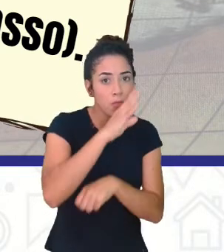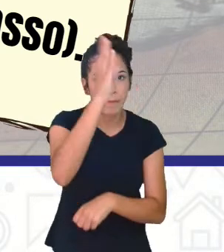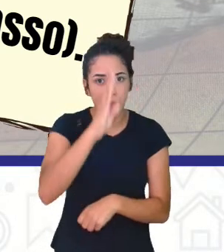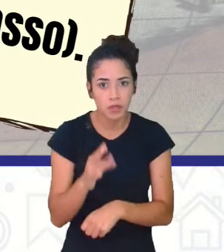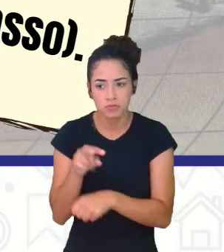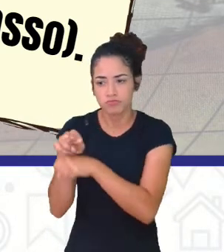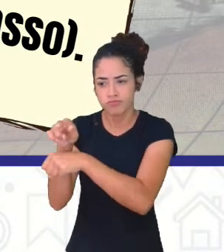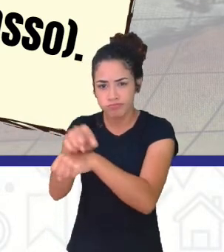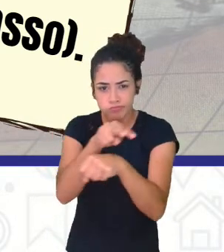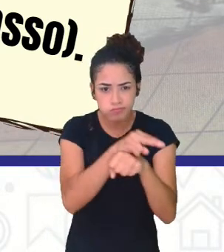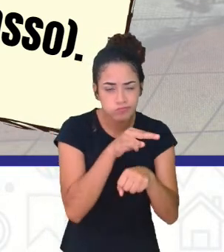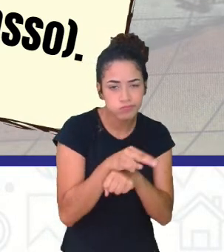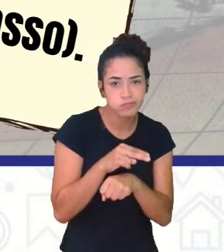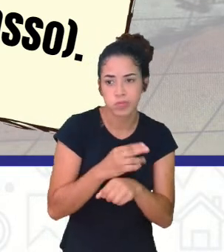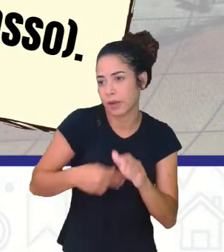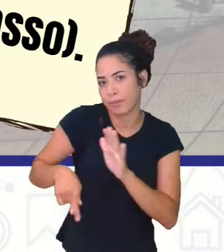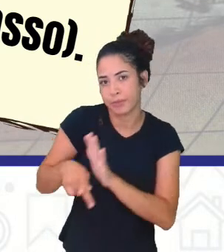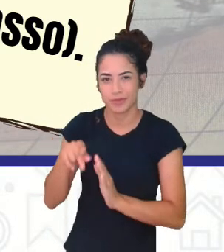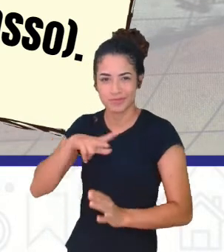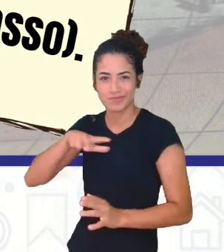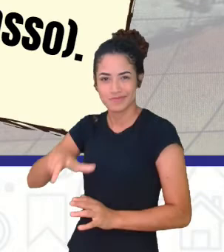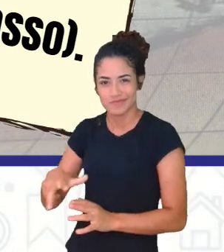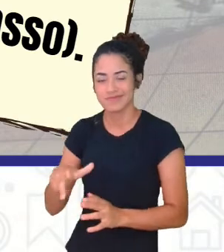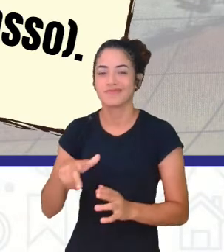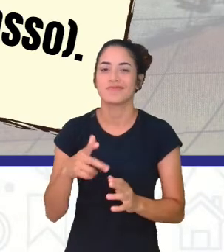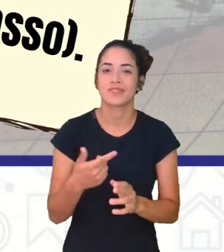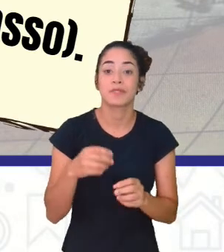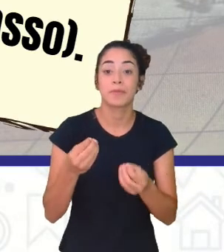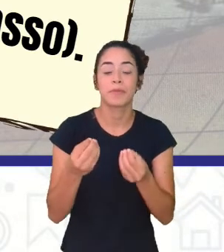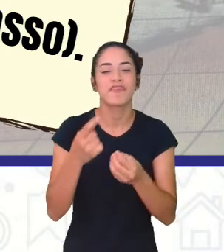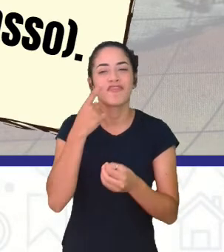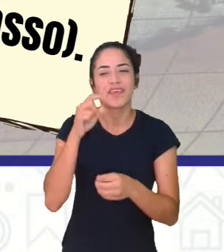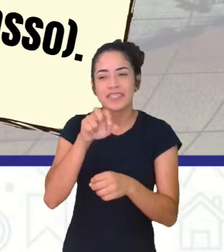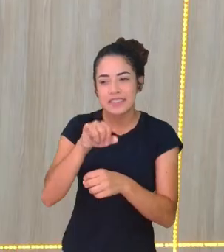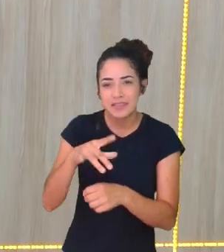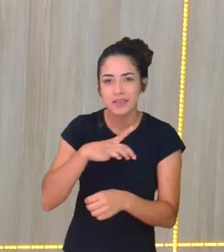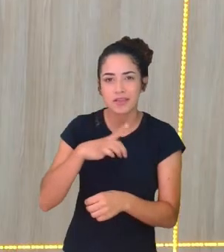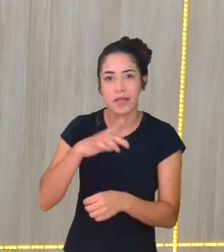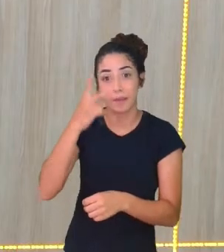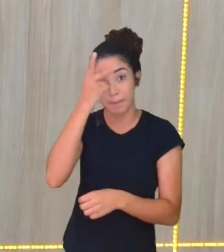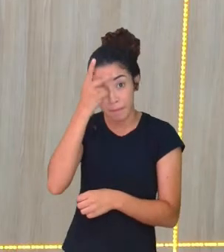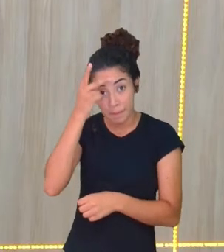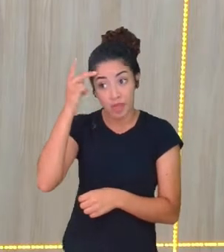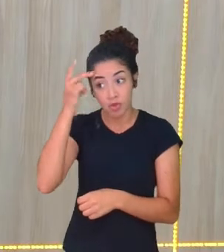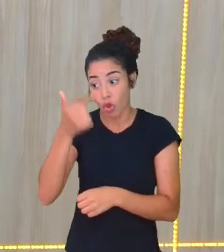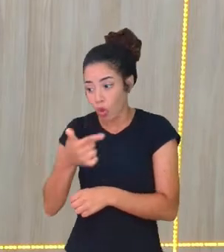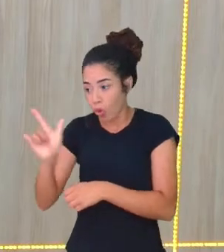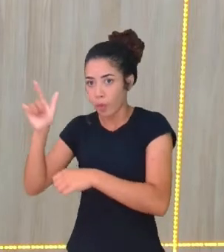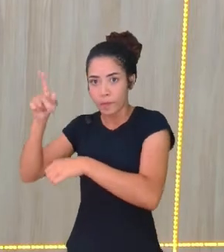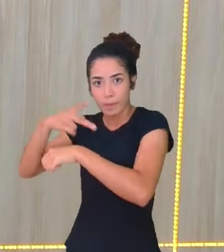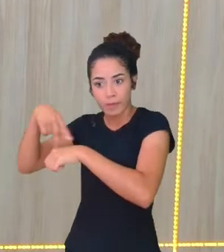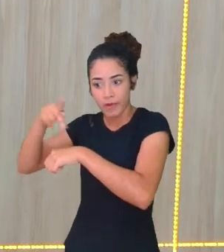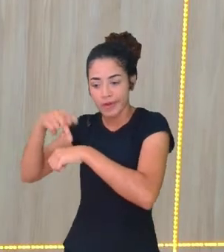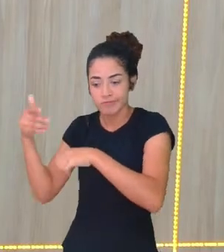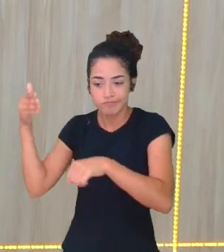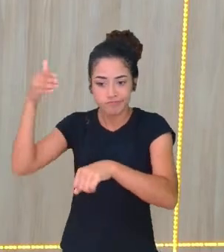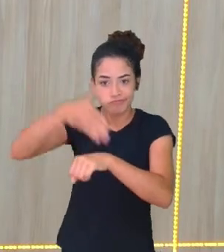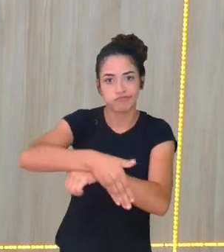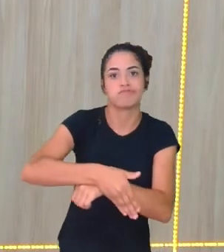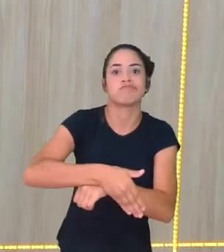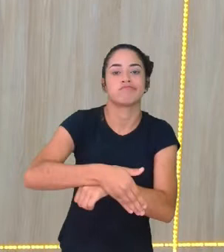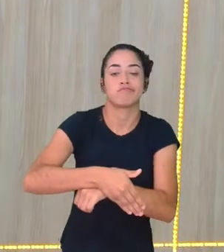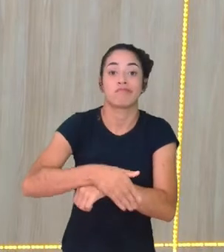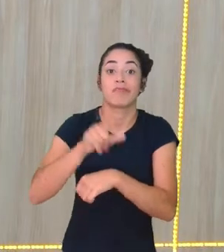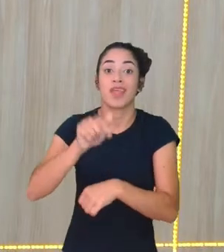posse dos portugueses em busca de invasores estrangeiros né para afundar aquele navio mas veja o litoral brasileiro é